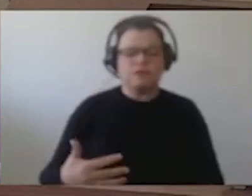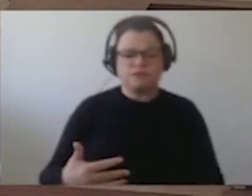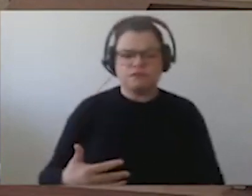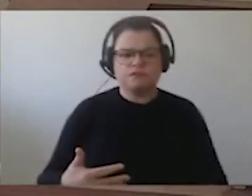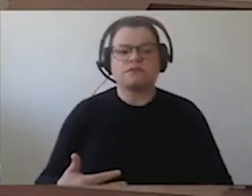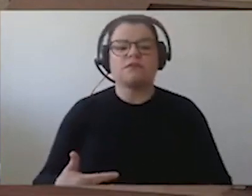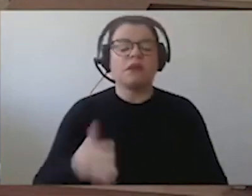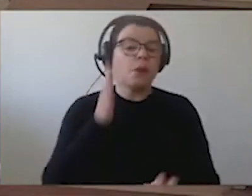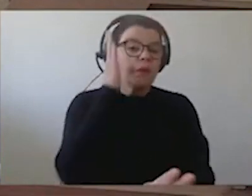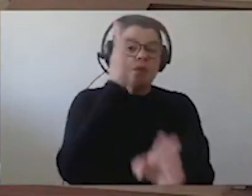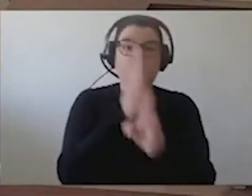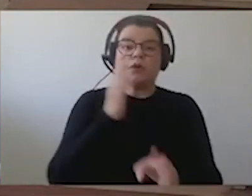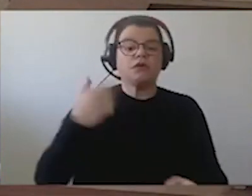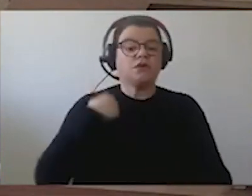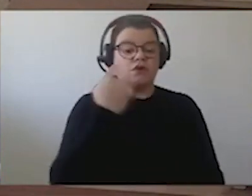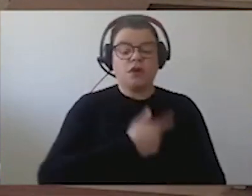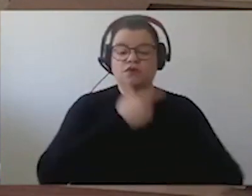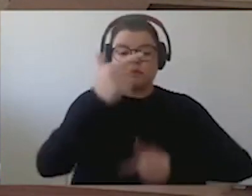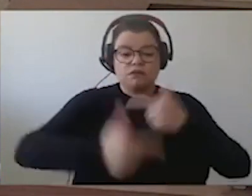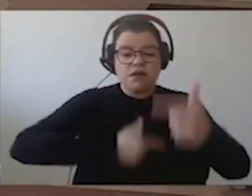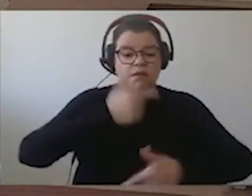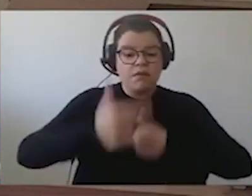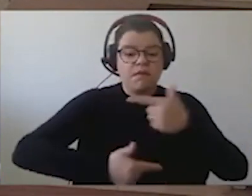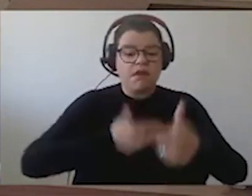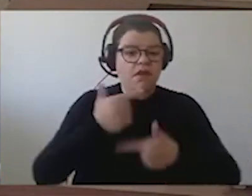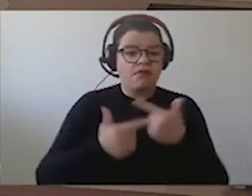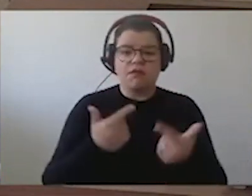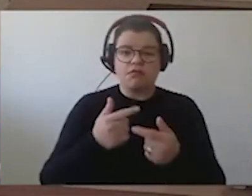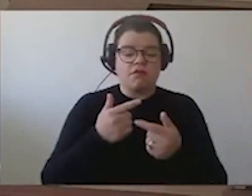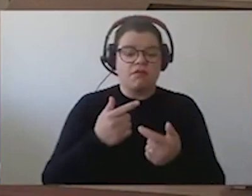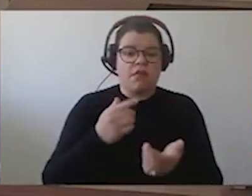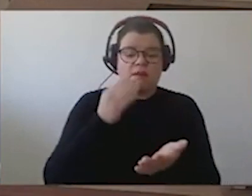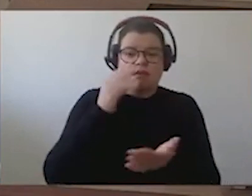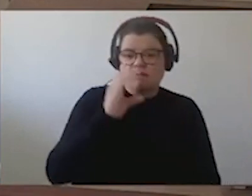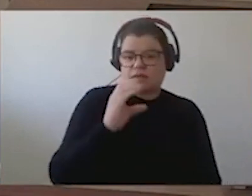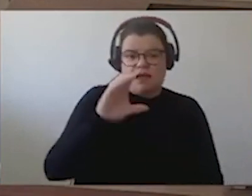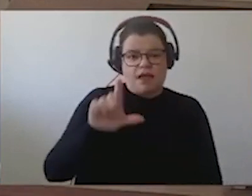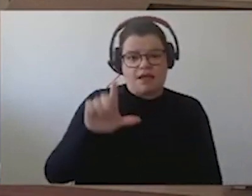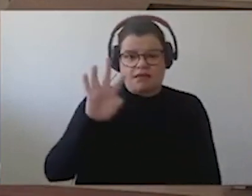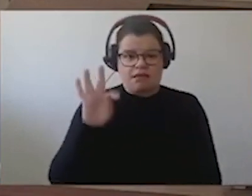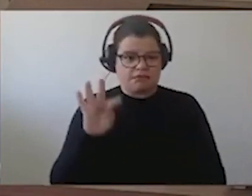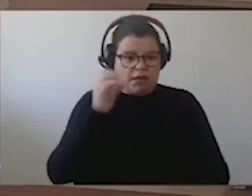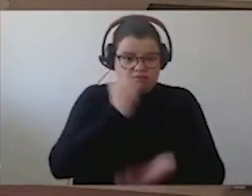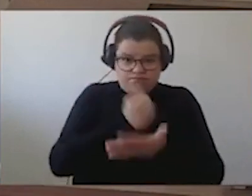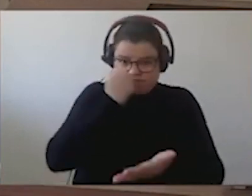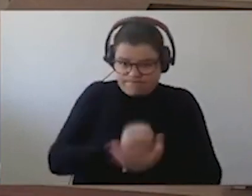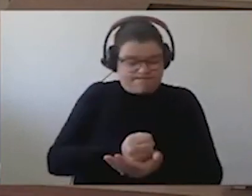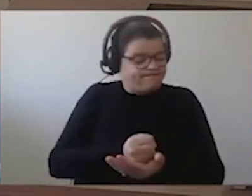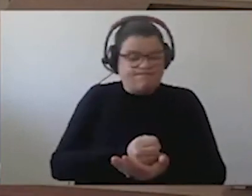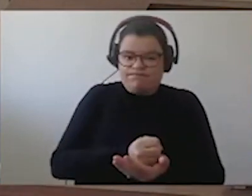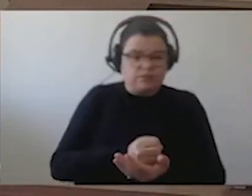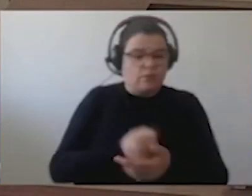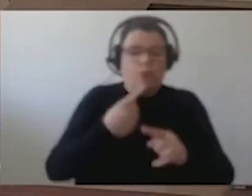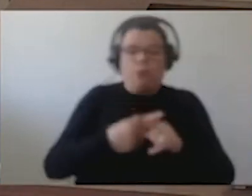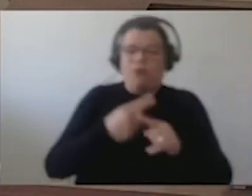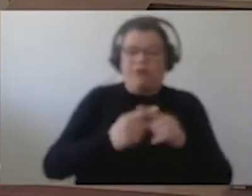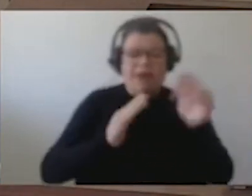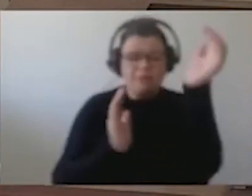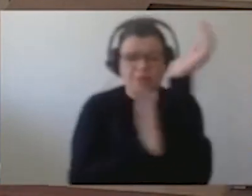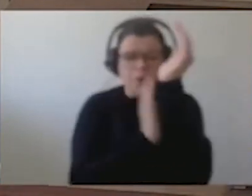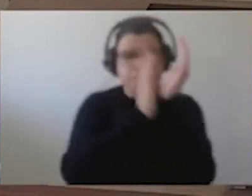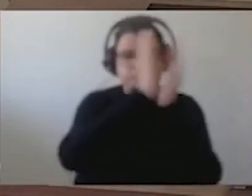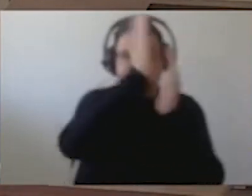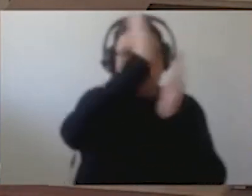nossos trabalhadores, na verdade, não são formalizados, porque as pessoas não conseguem enfrentar toda a burocracia, a carga tributária,